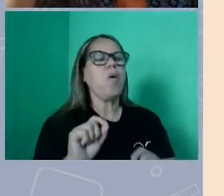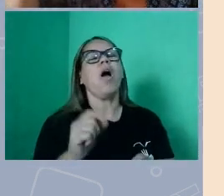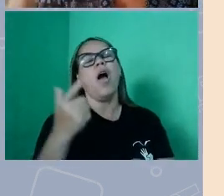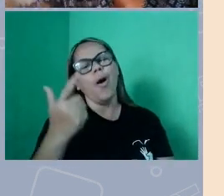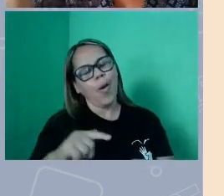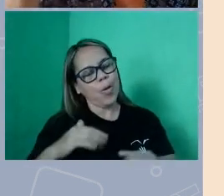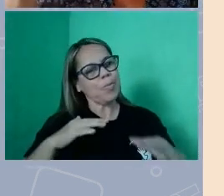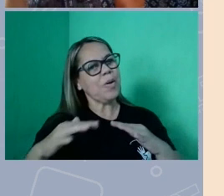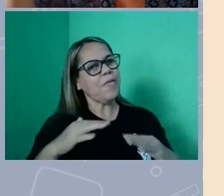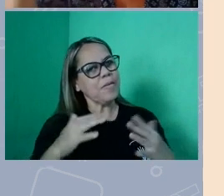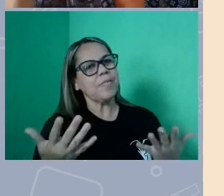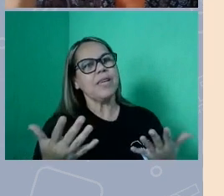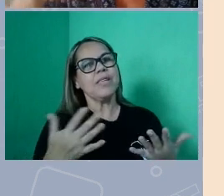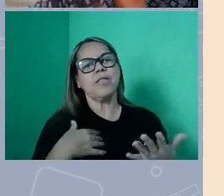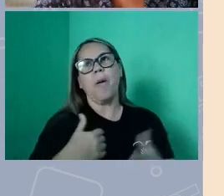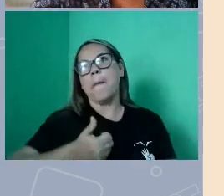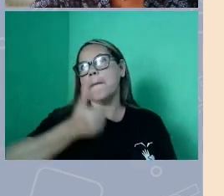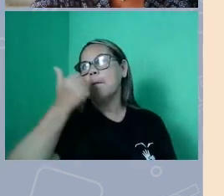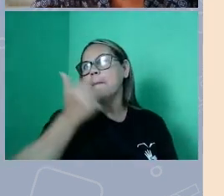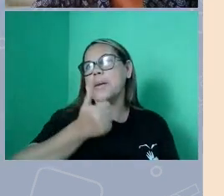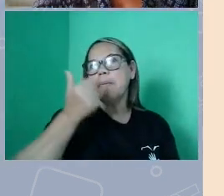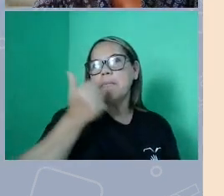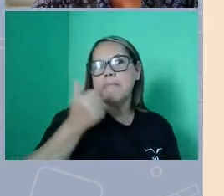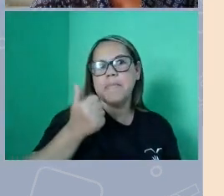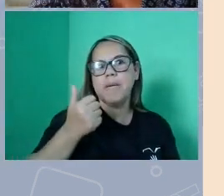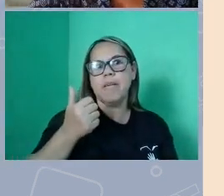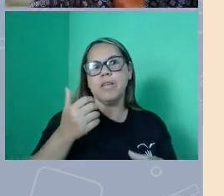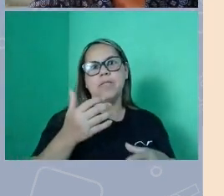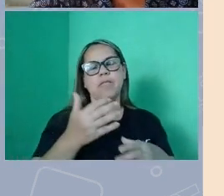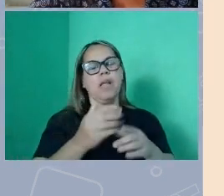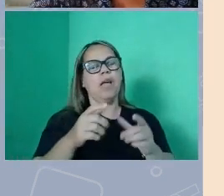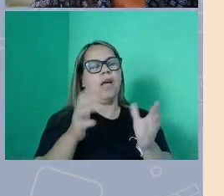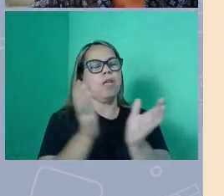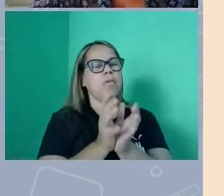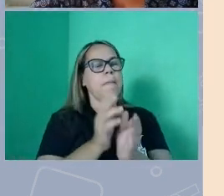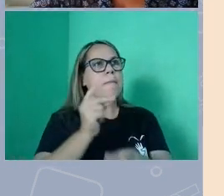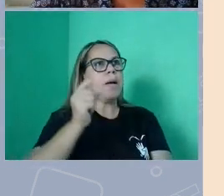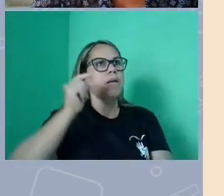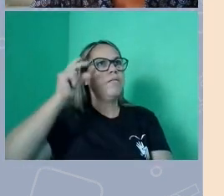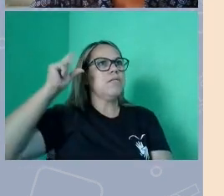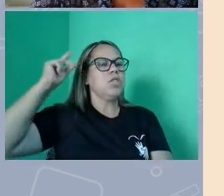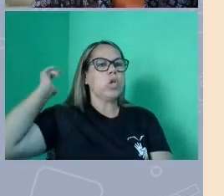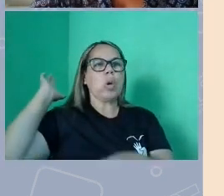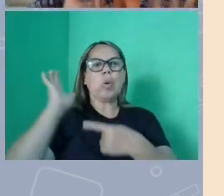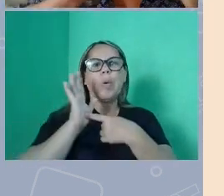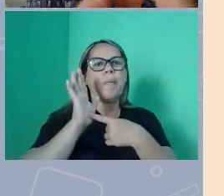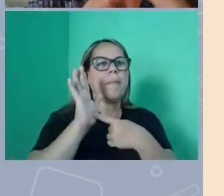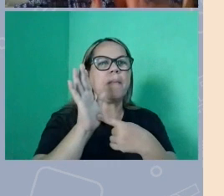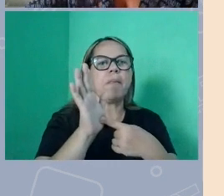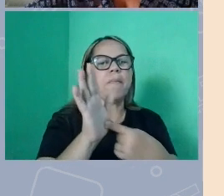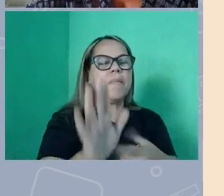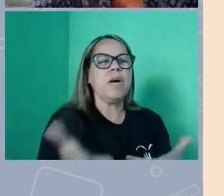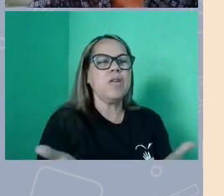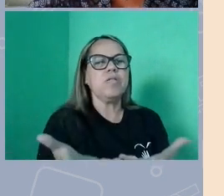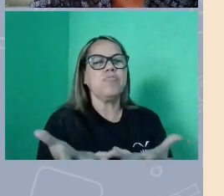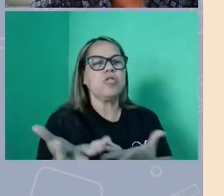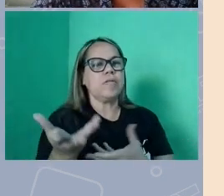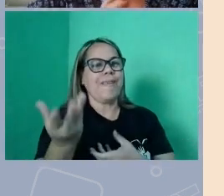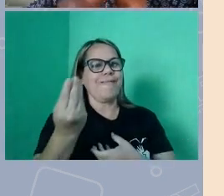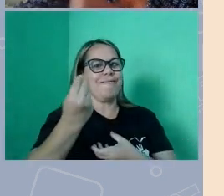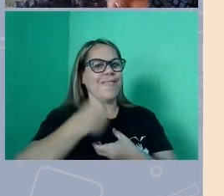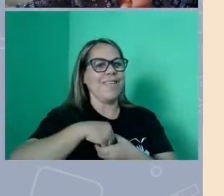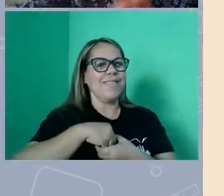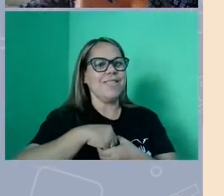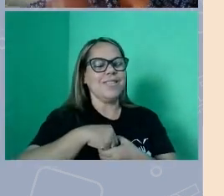o primeiro remonta né civilizações mais antigas é algo que expressa que é muito intrínseco ao ser humano nessa